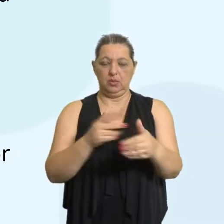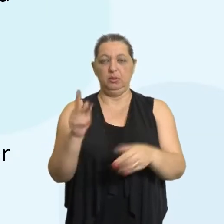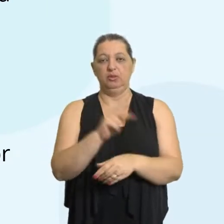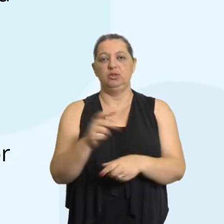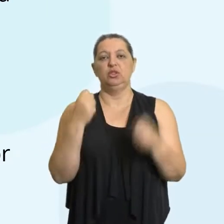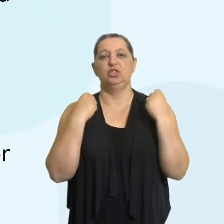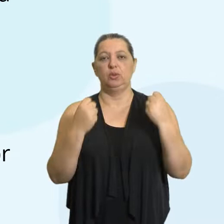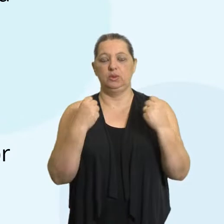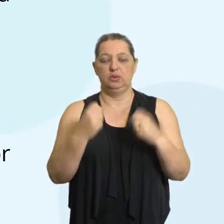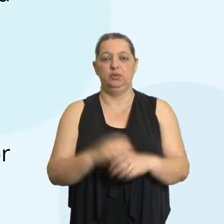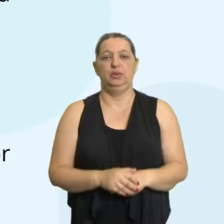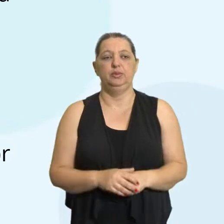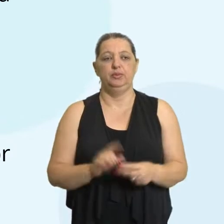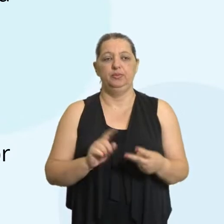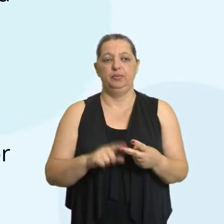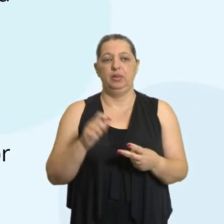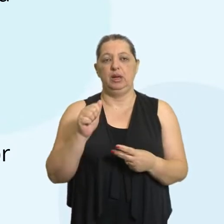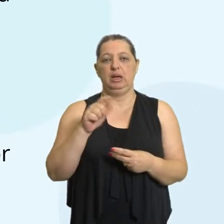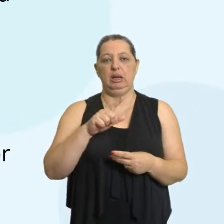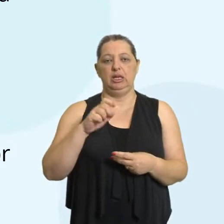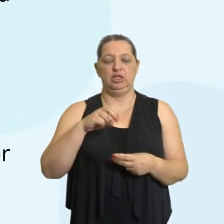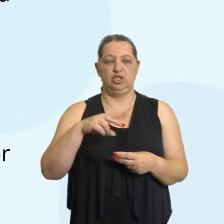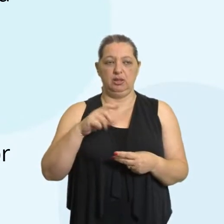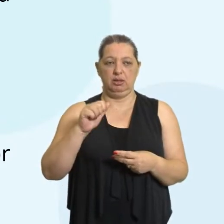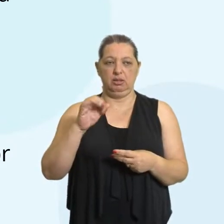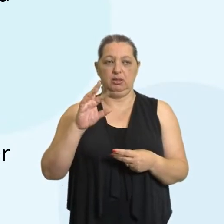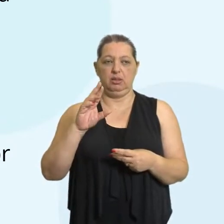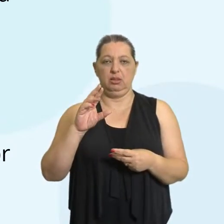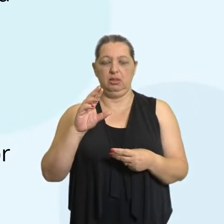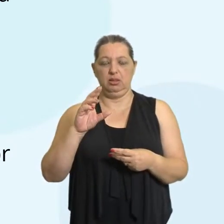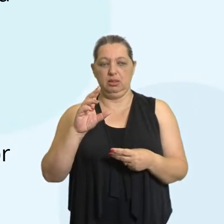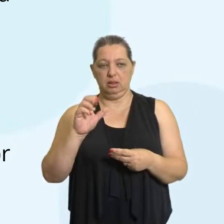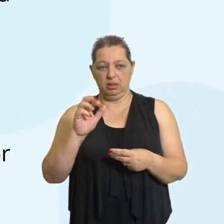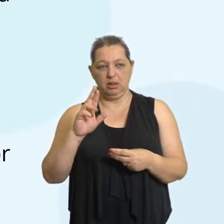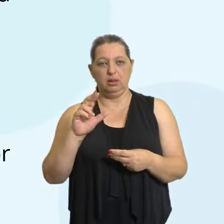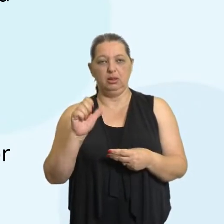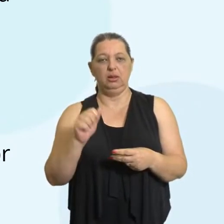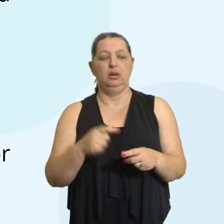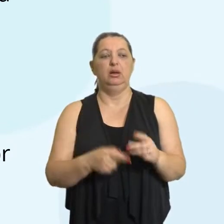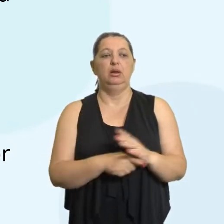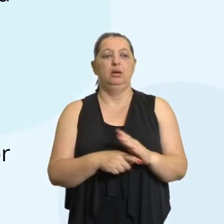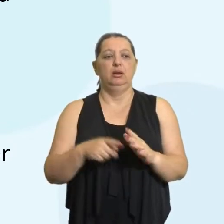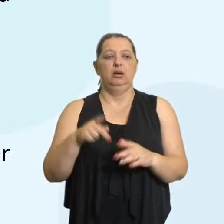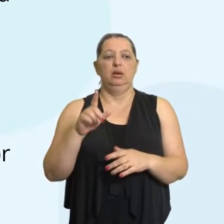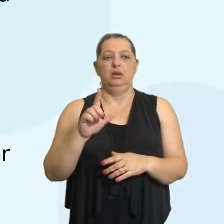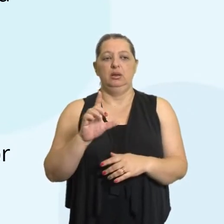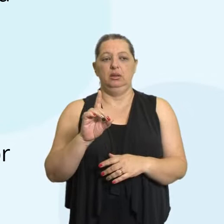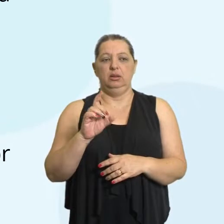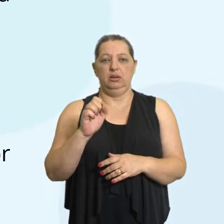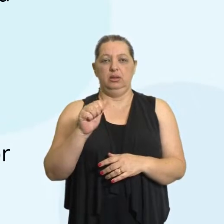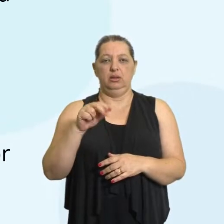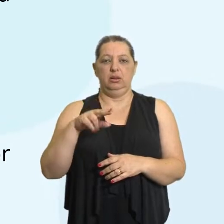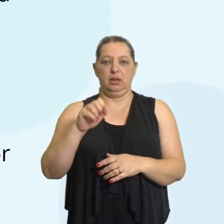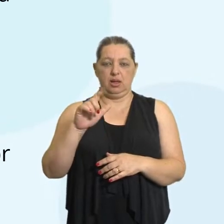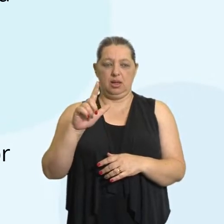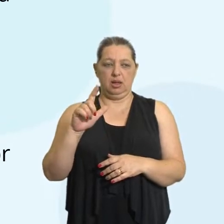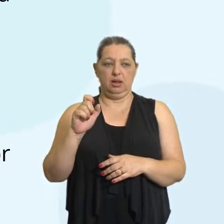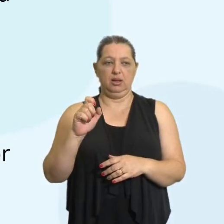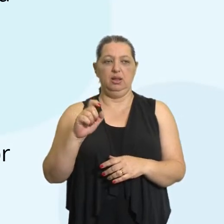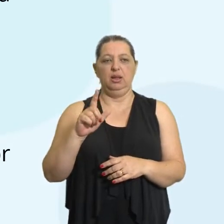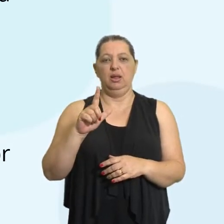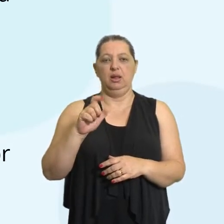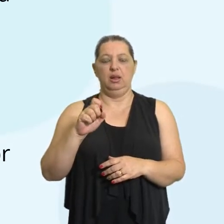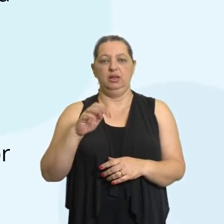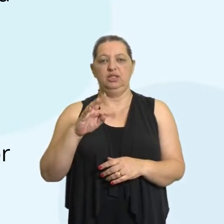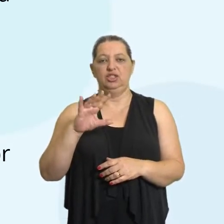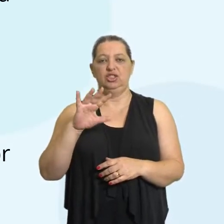física Oi Alexandra de língua inglesa a Dani A Letícia e o que vos falo agora sem barba a Rosa